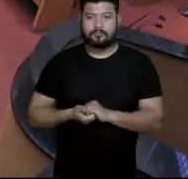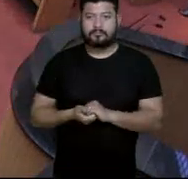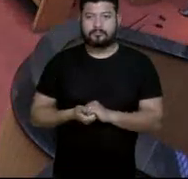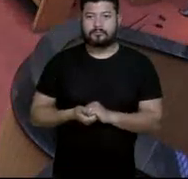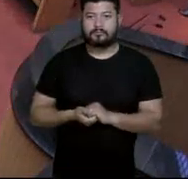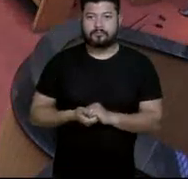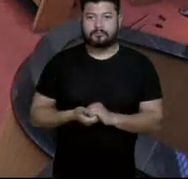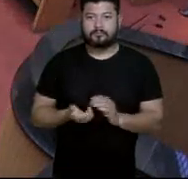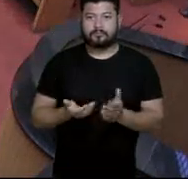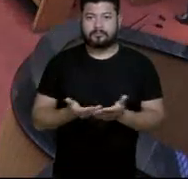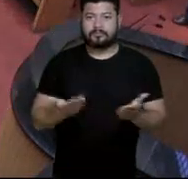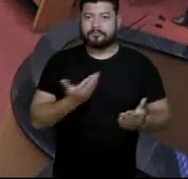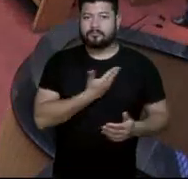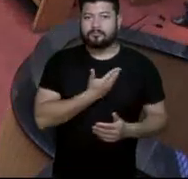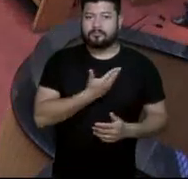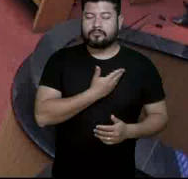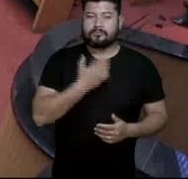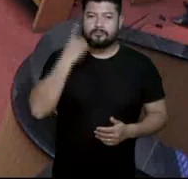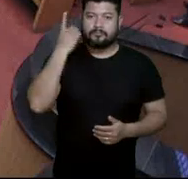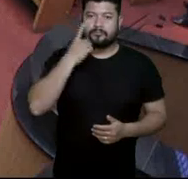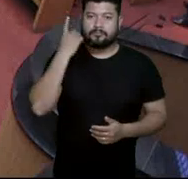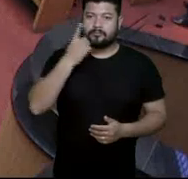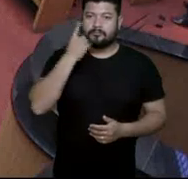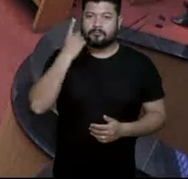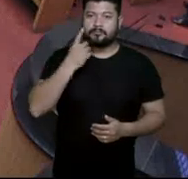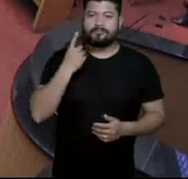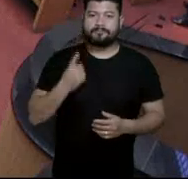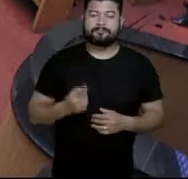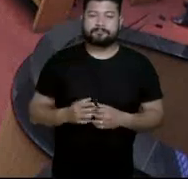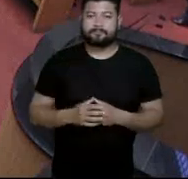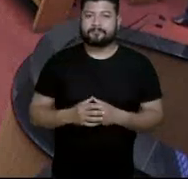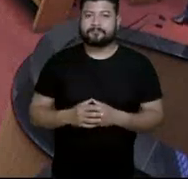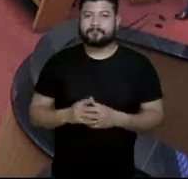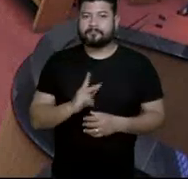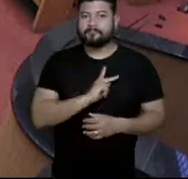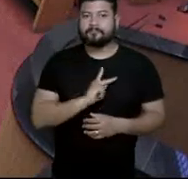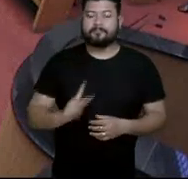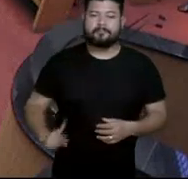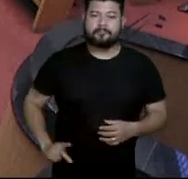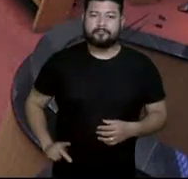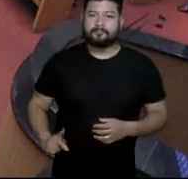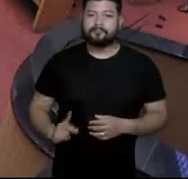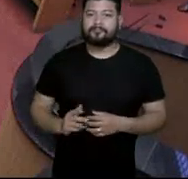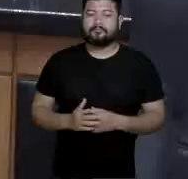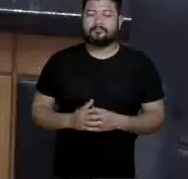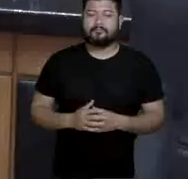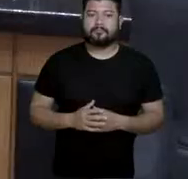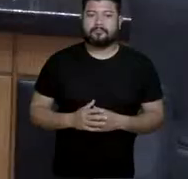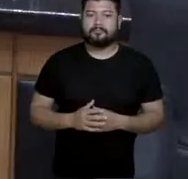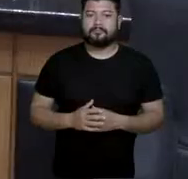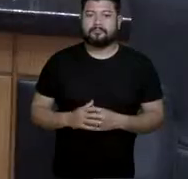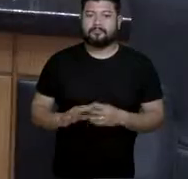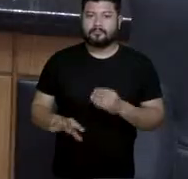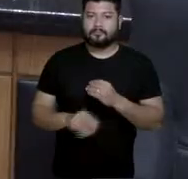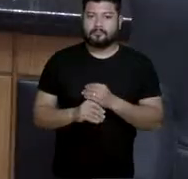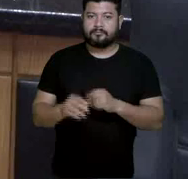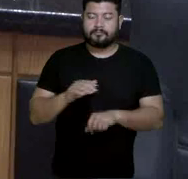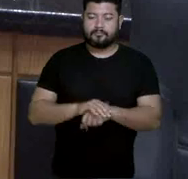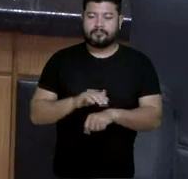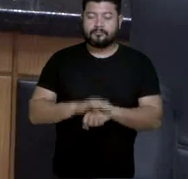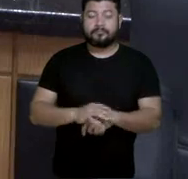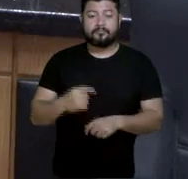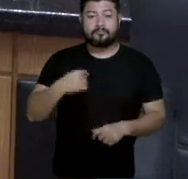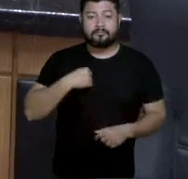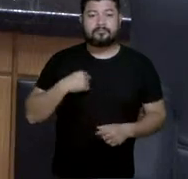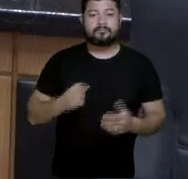Nobres colegas deputados, deputadas, presidente, esta emenda de minha autoria foi aprovada